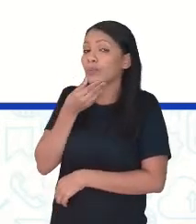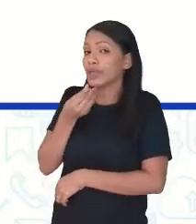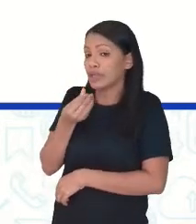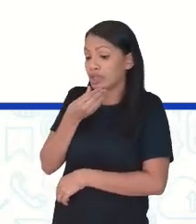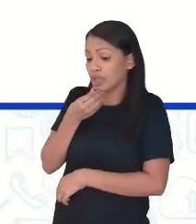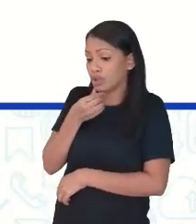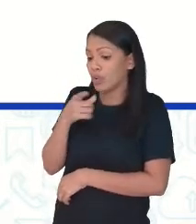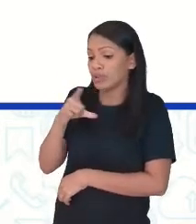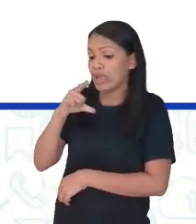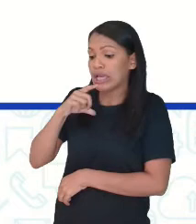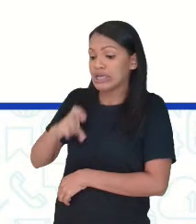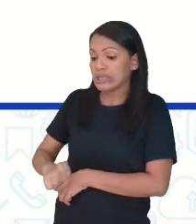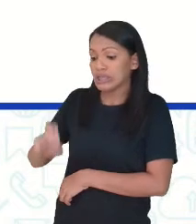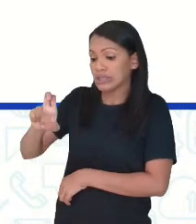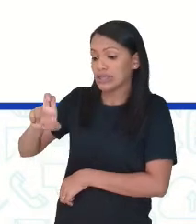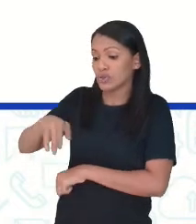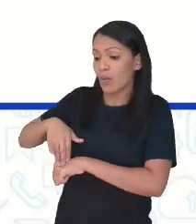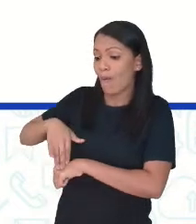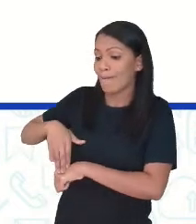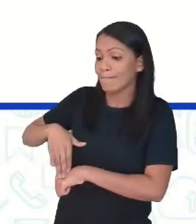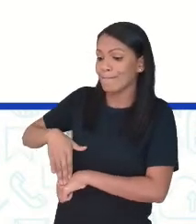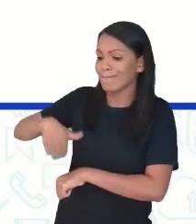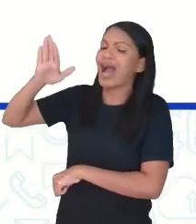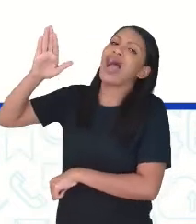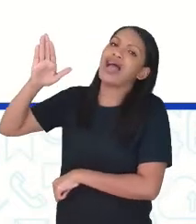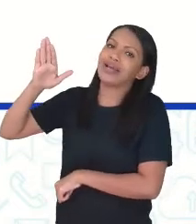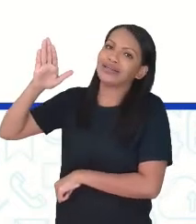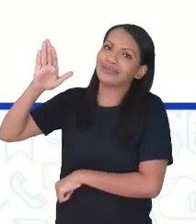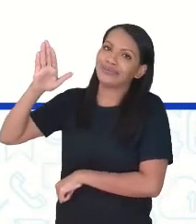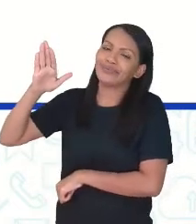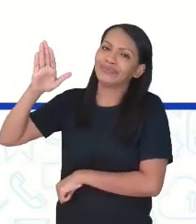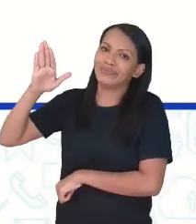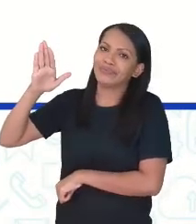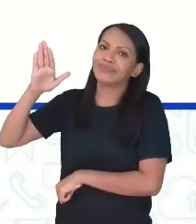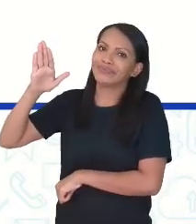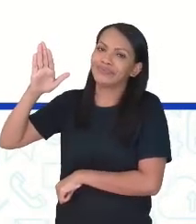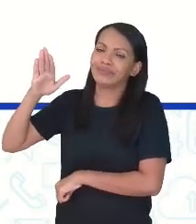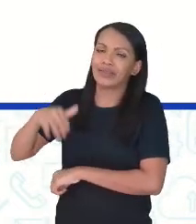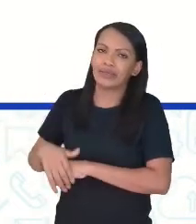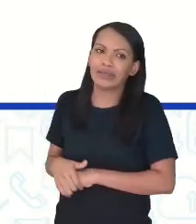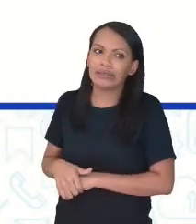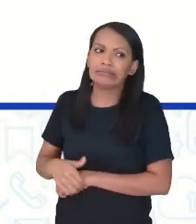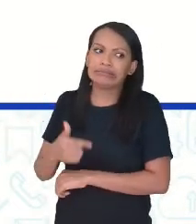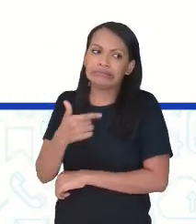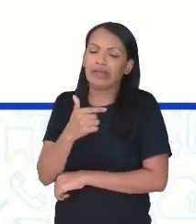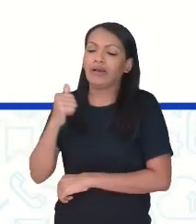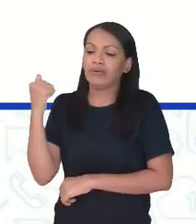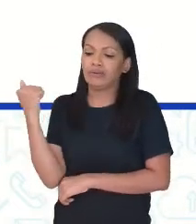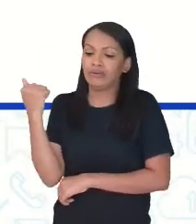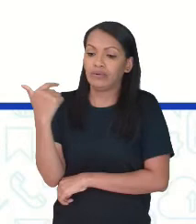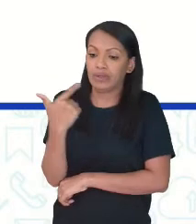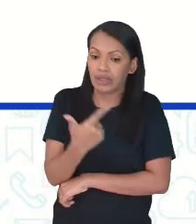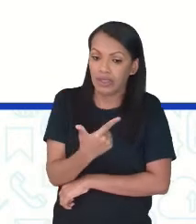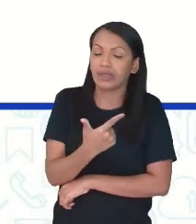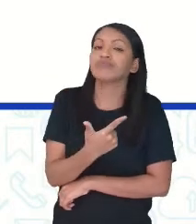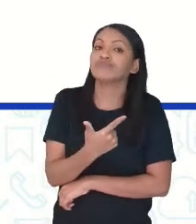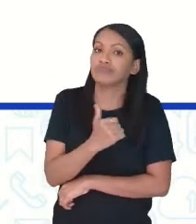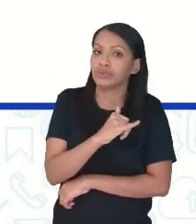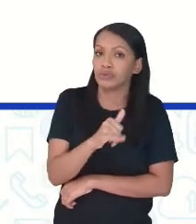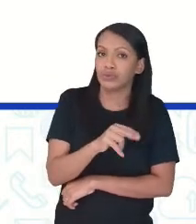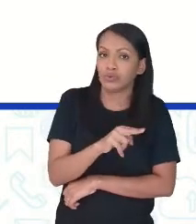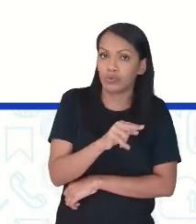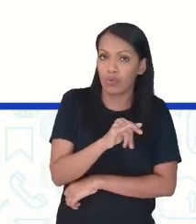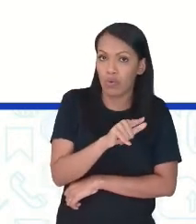um tem? Então, você pode notar aí que temos um probleminha, falando aí de duas pessoas que